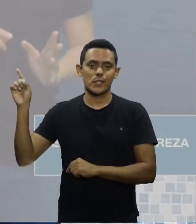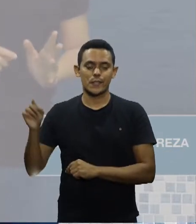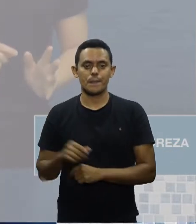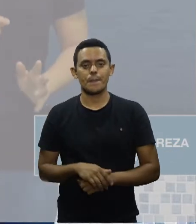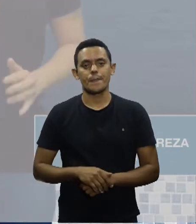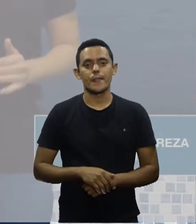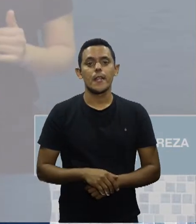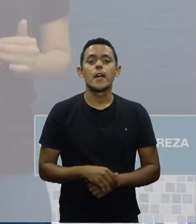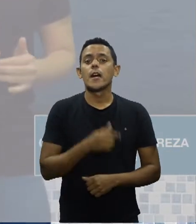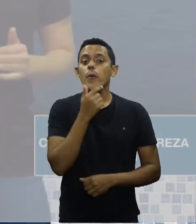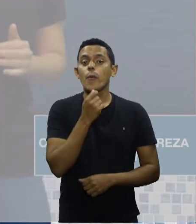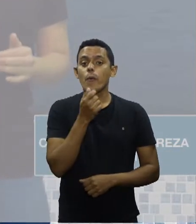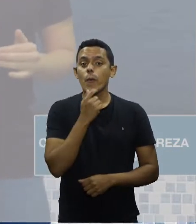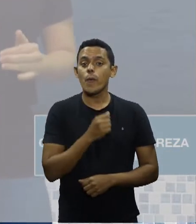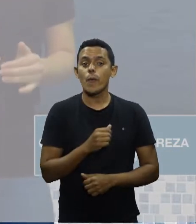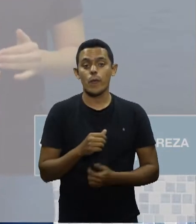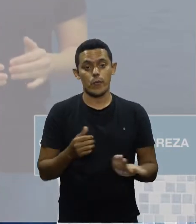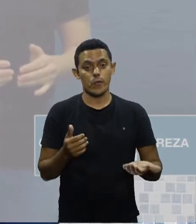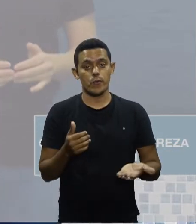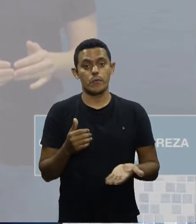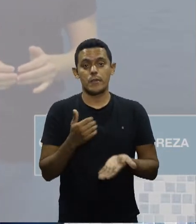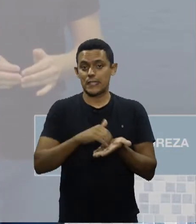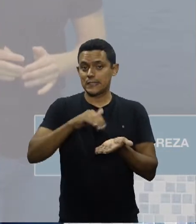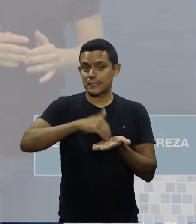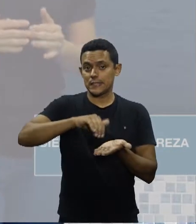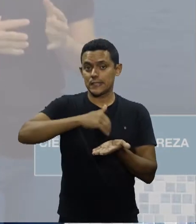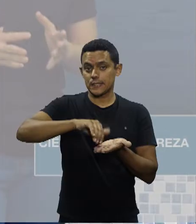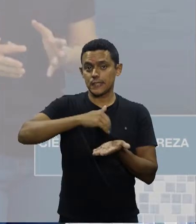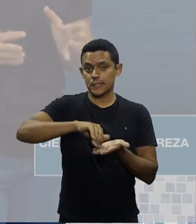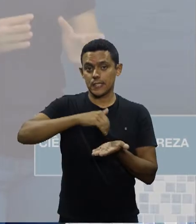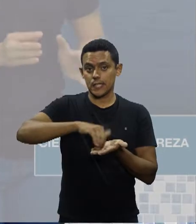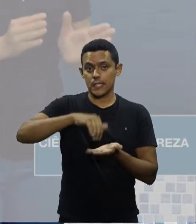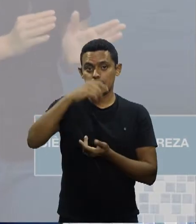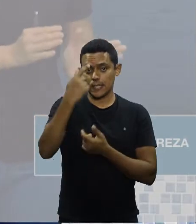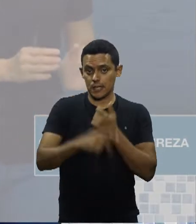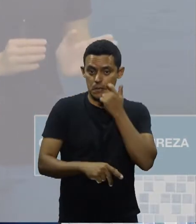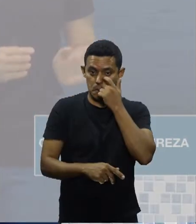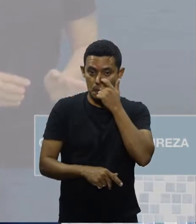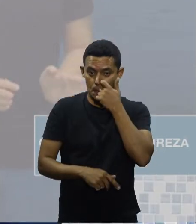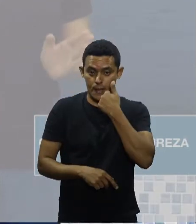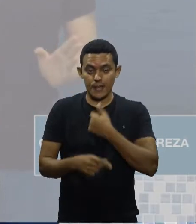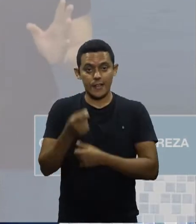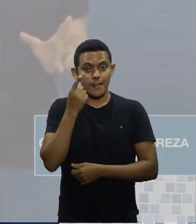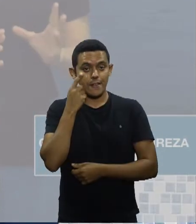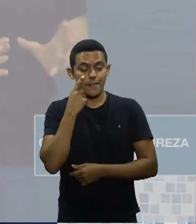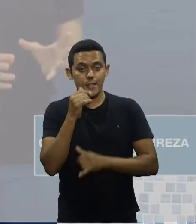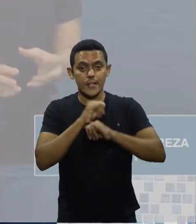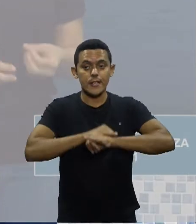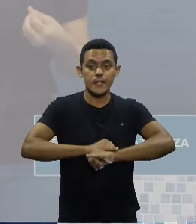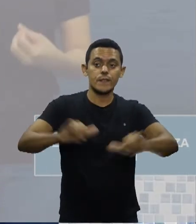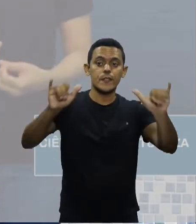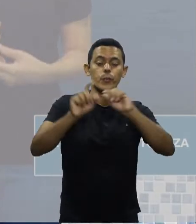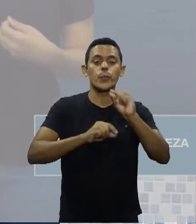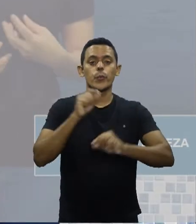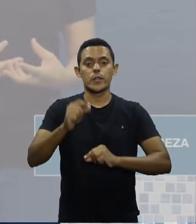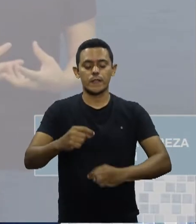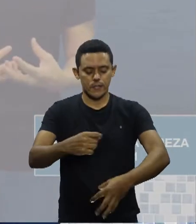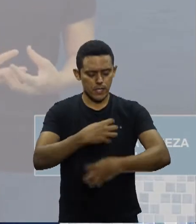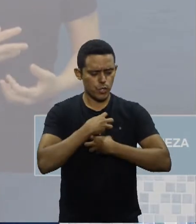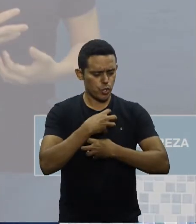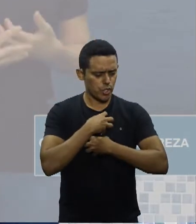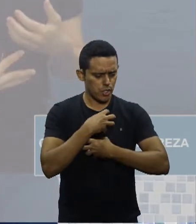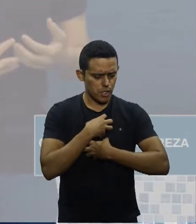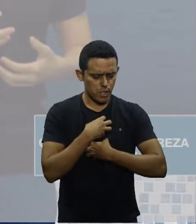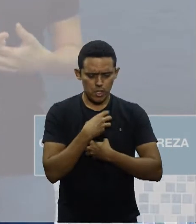do secretário de Vigilância em Saúde do Ministério, reforçando que aos primeiros sinais de sintomas de